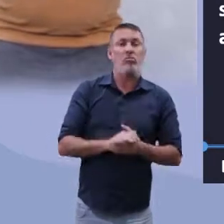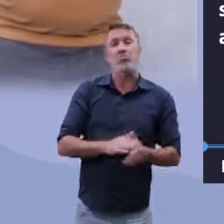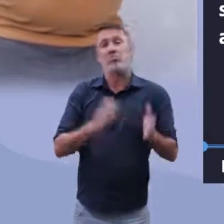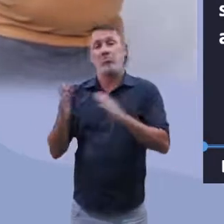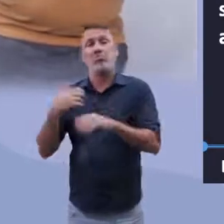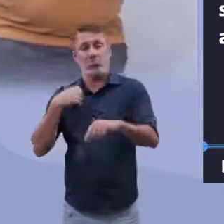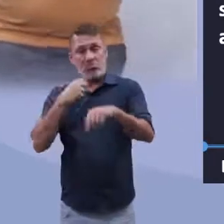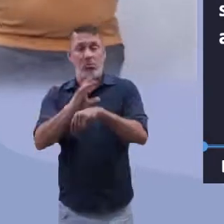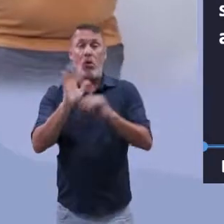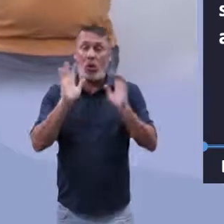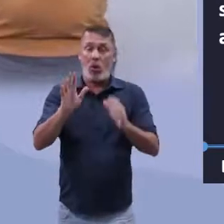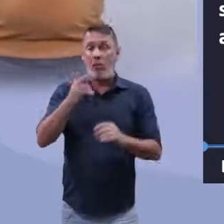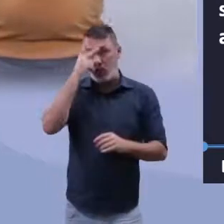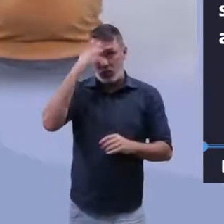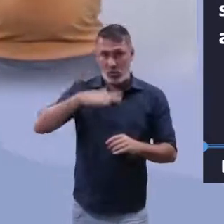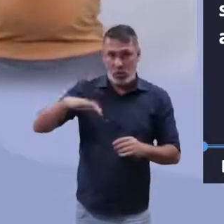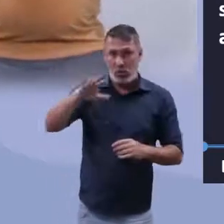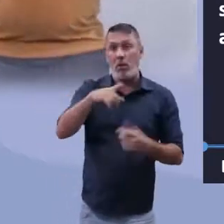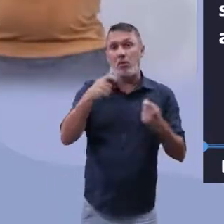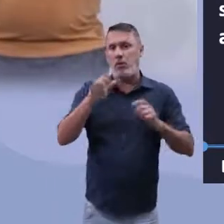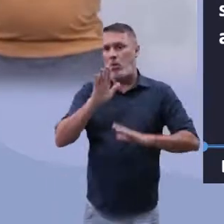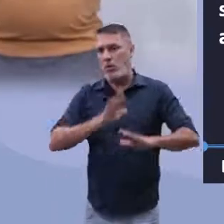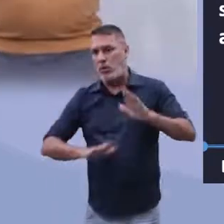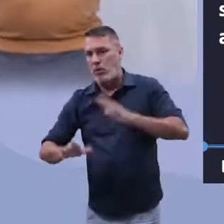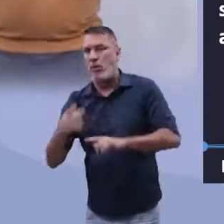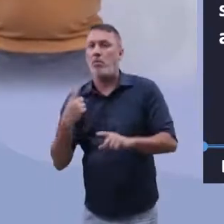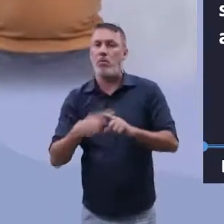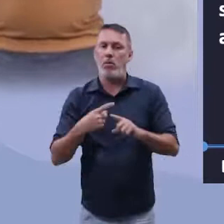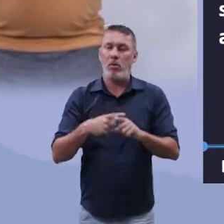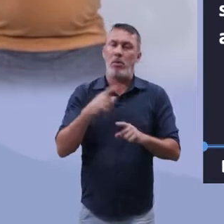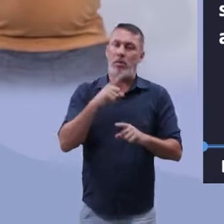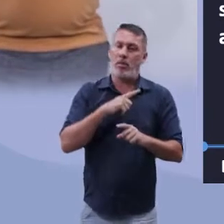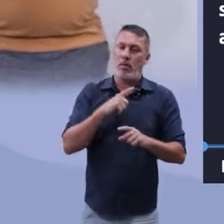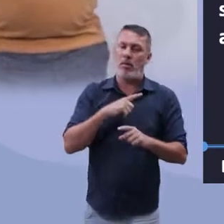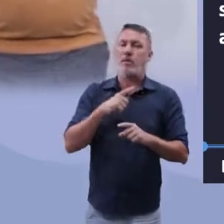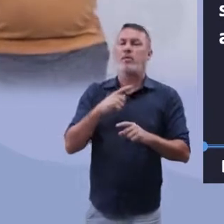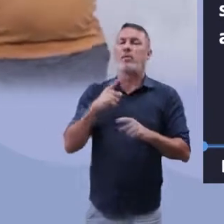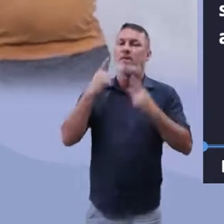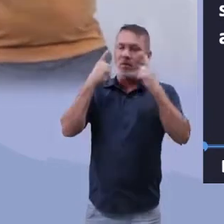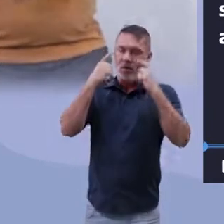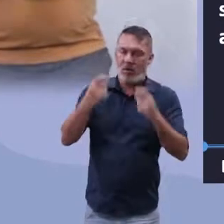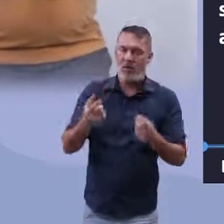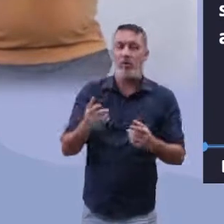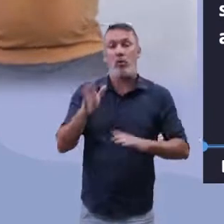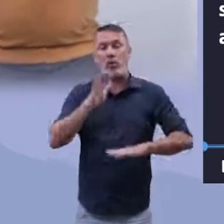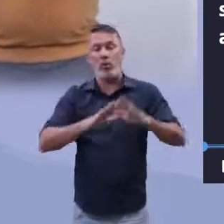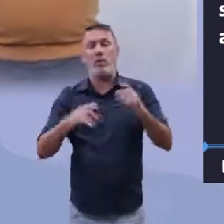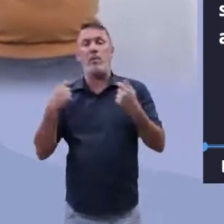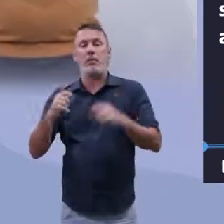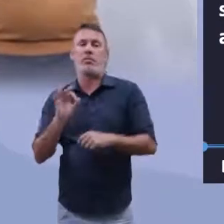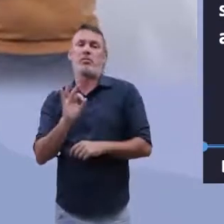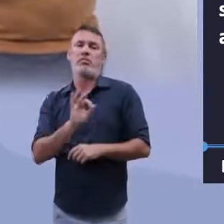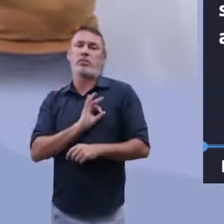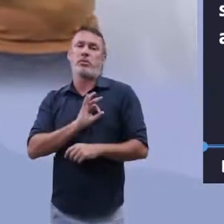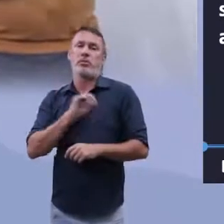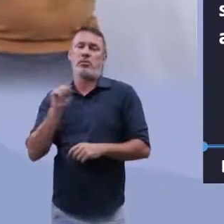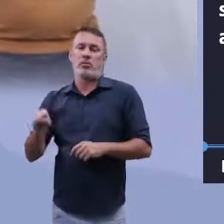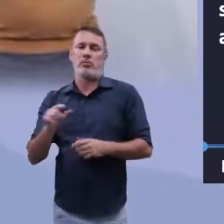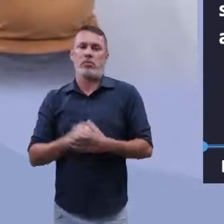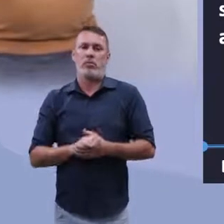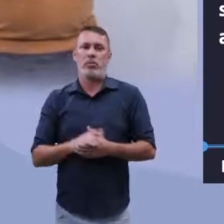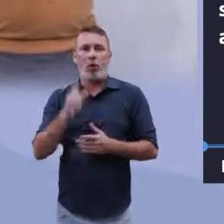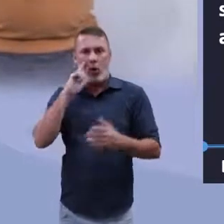eu posso falar com vocês o seguinte, olha galera, nós temos que tomar muito cuidado, principalmente quando tratam em violência, nós precisamos da